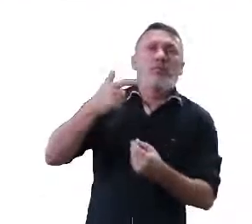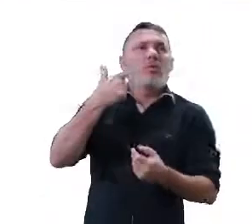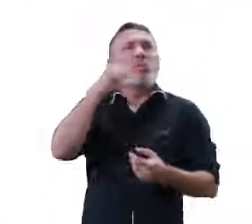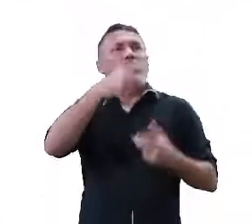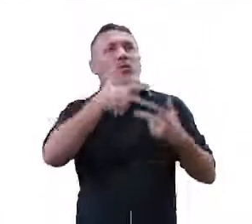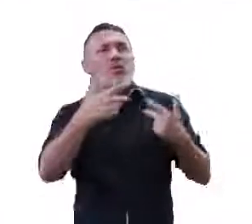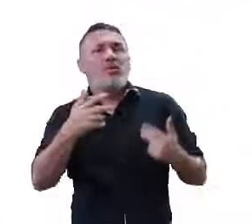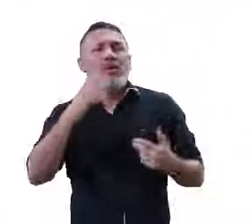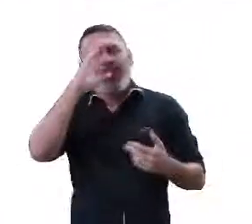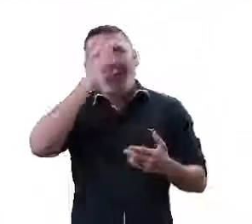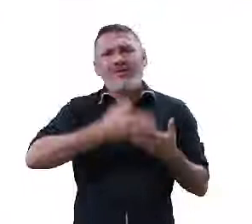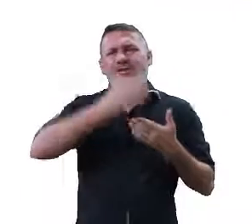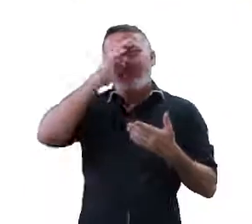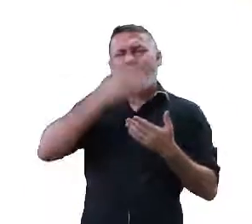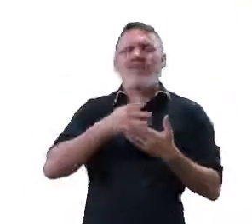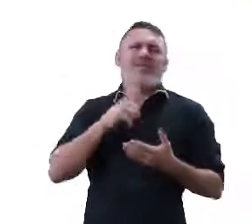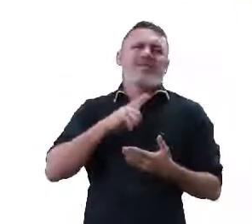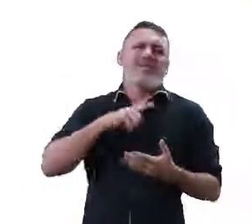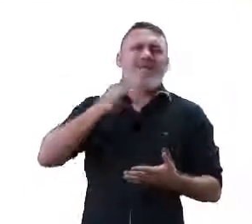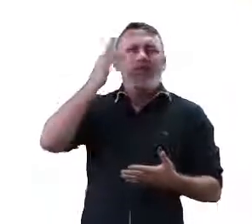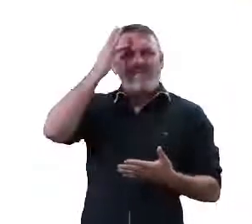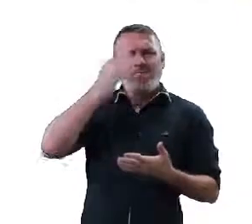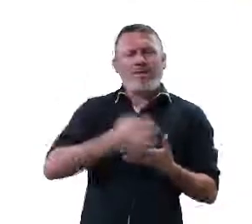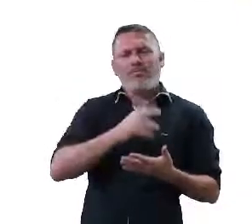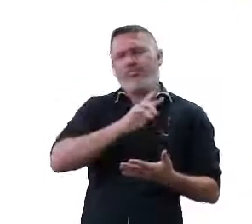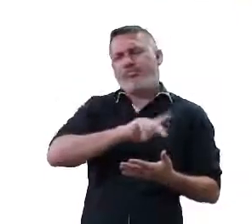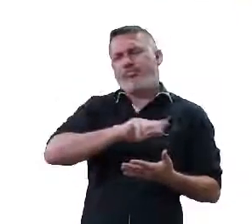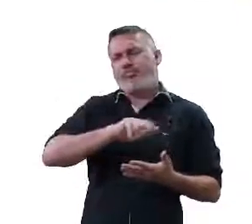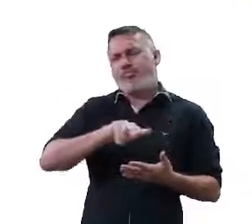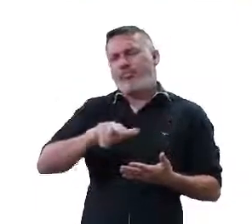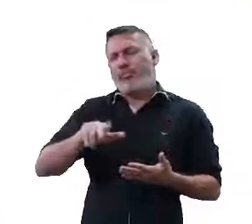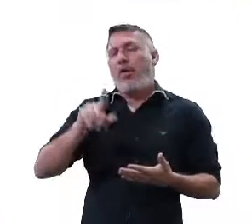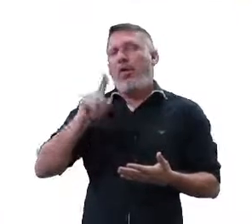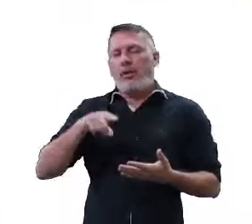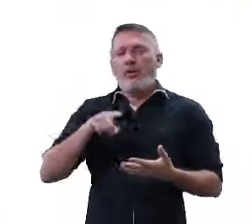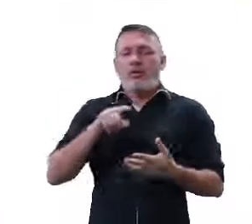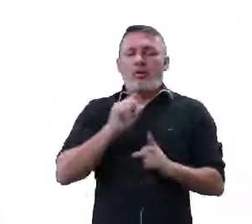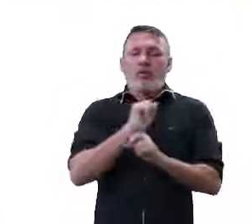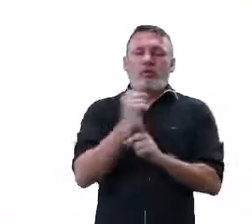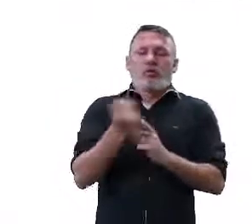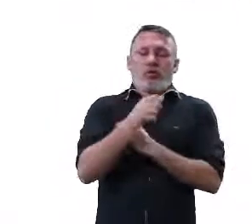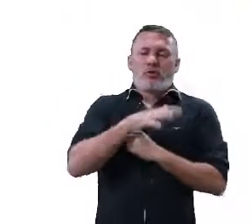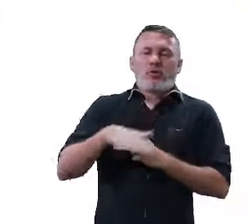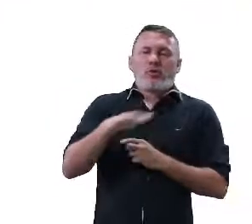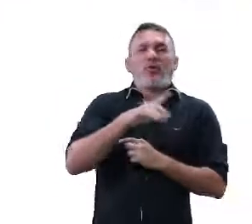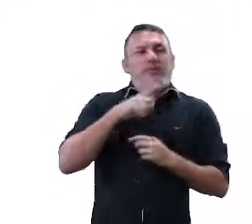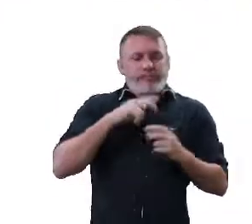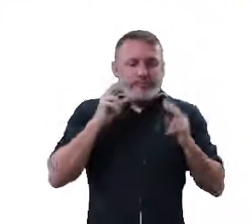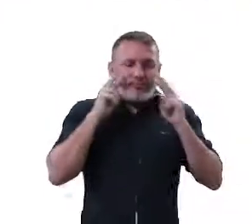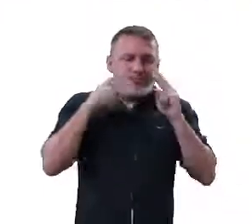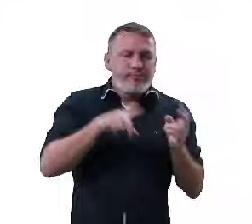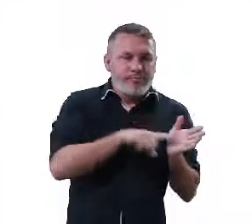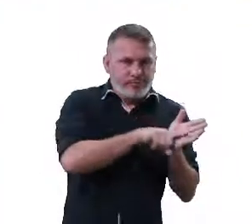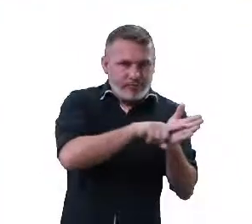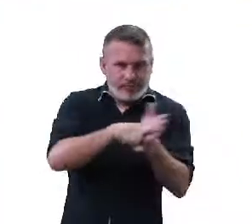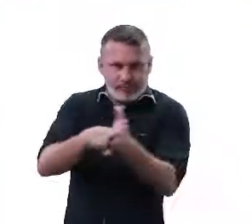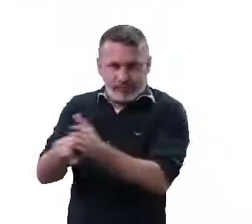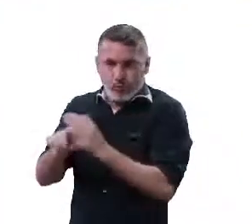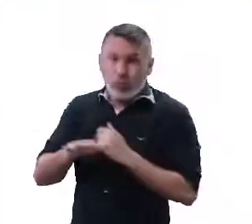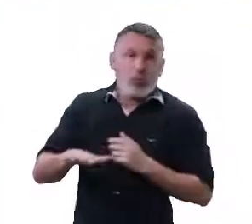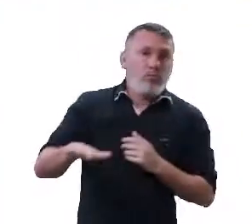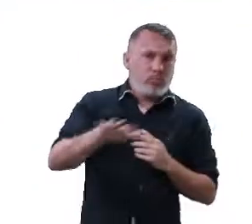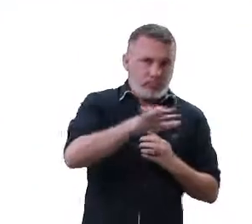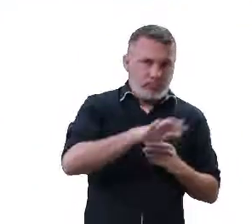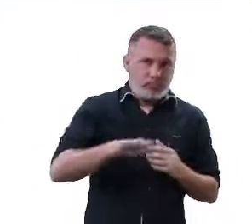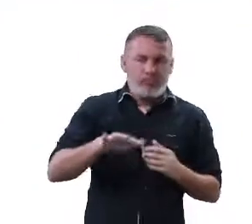religião, certo? Então, essas são as abordagens próprias do campo da sociologia.